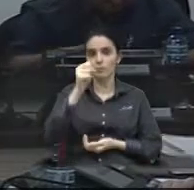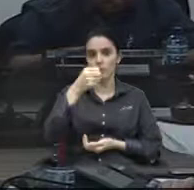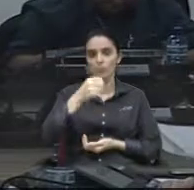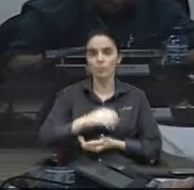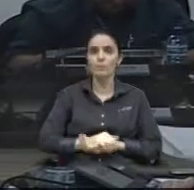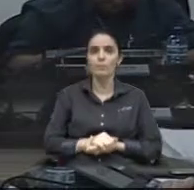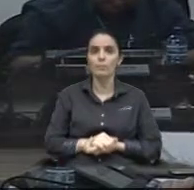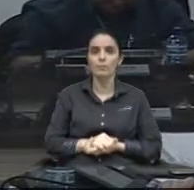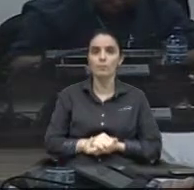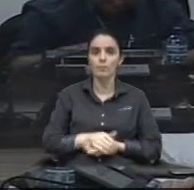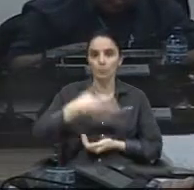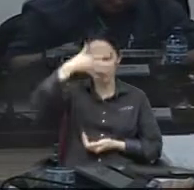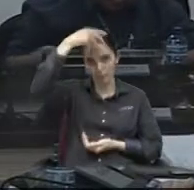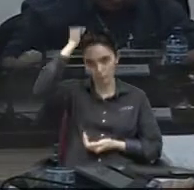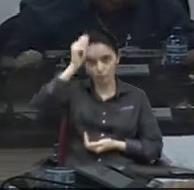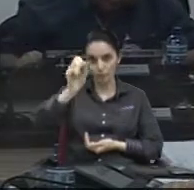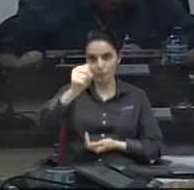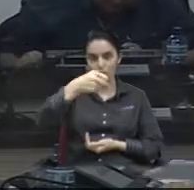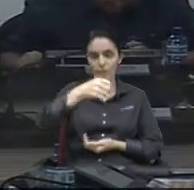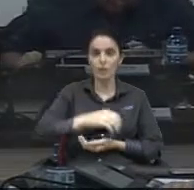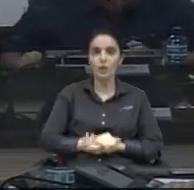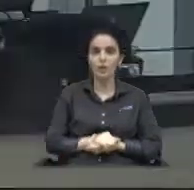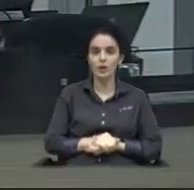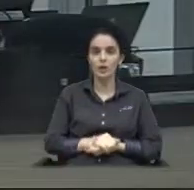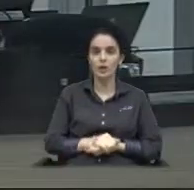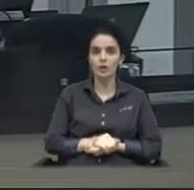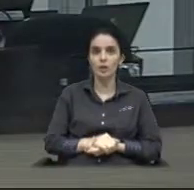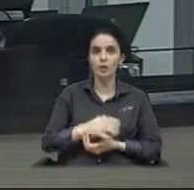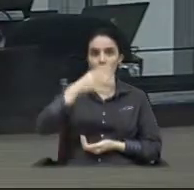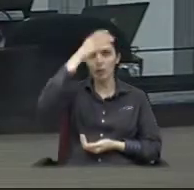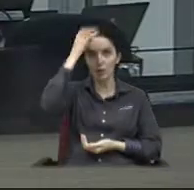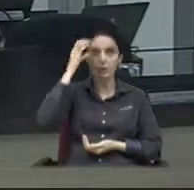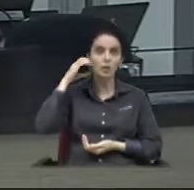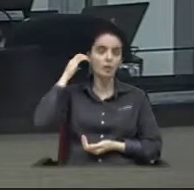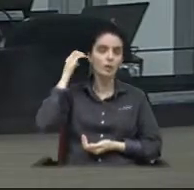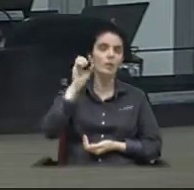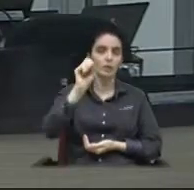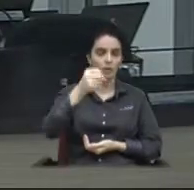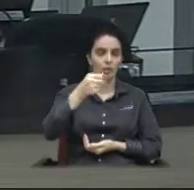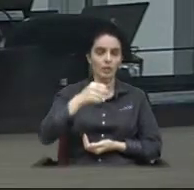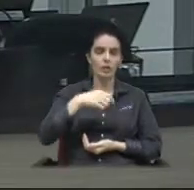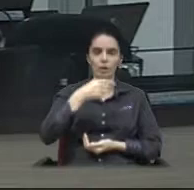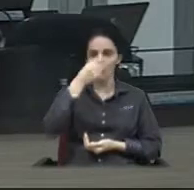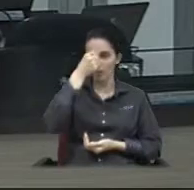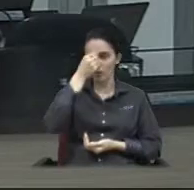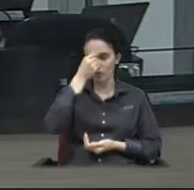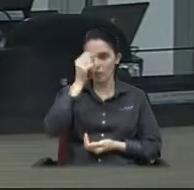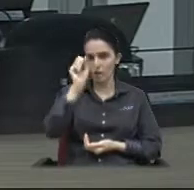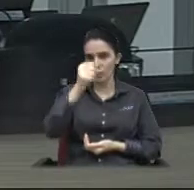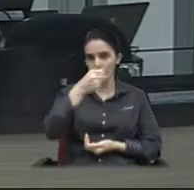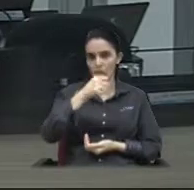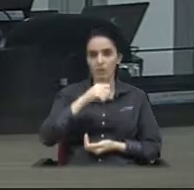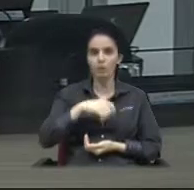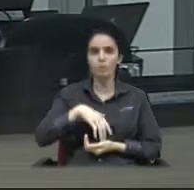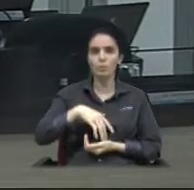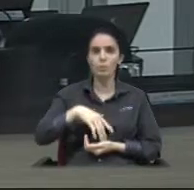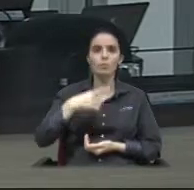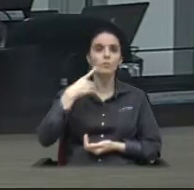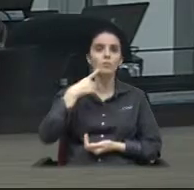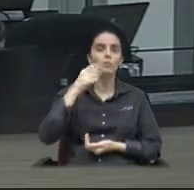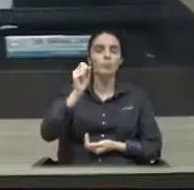antónio francisco carolino pontes em 3d em josé de freitas 50 silva eo